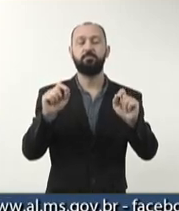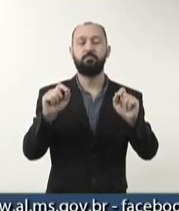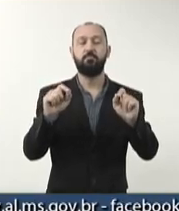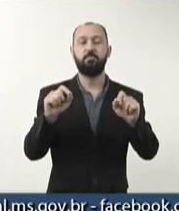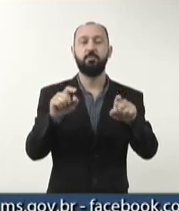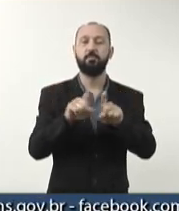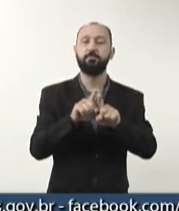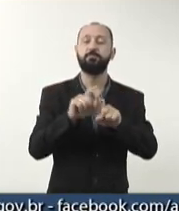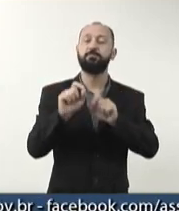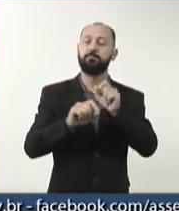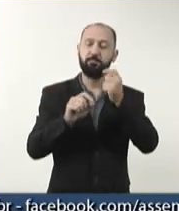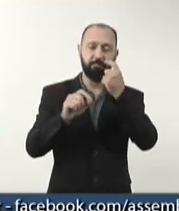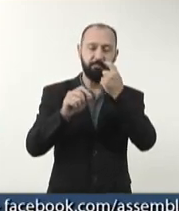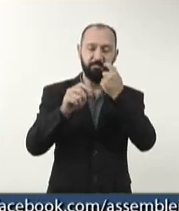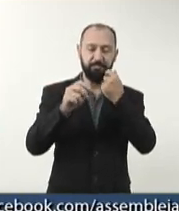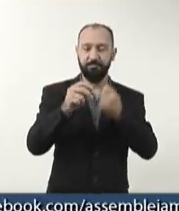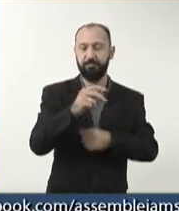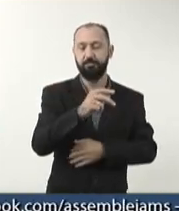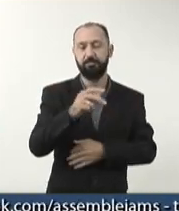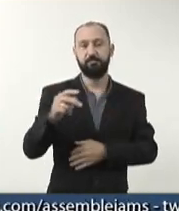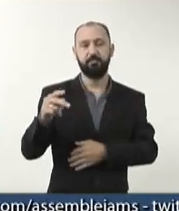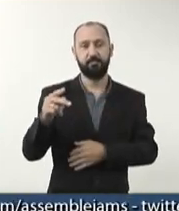inclusive, o nosso presidente